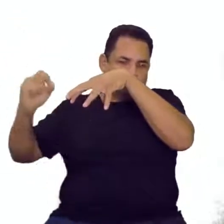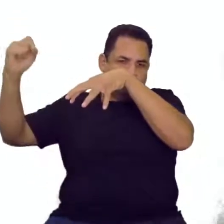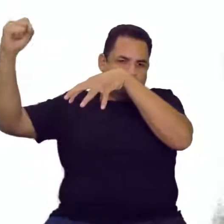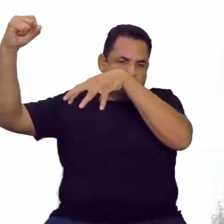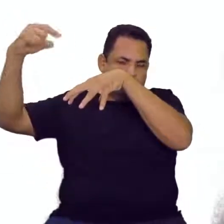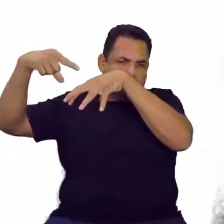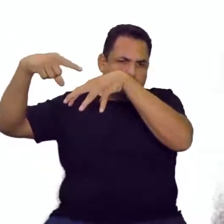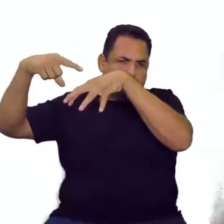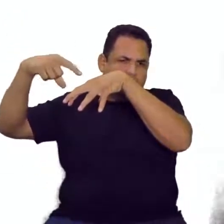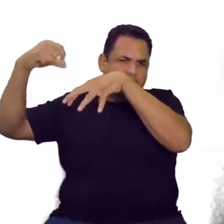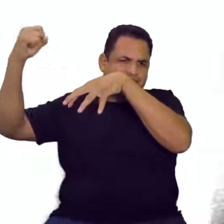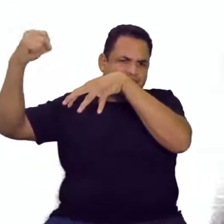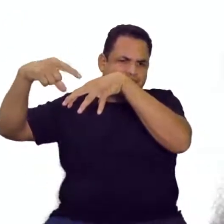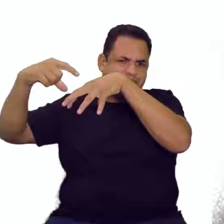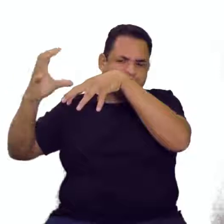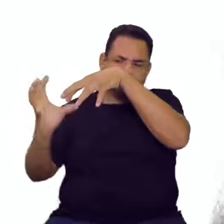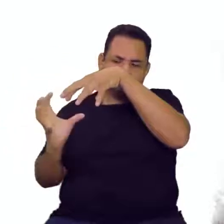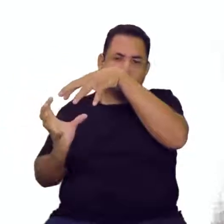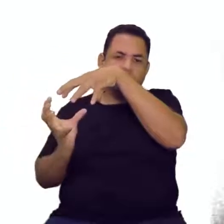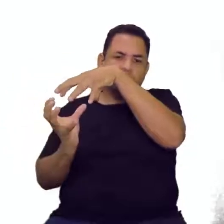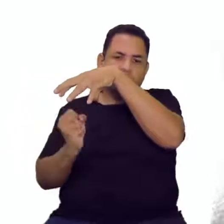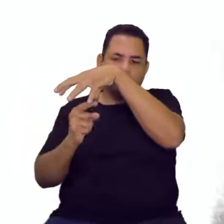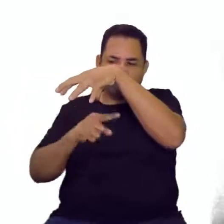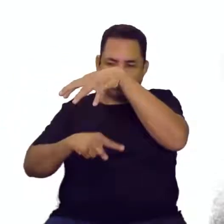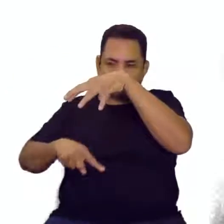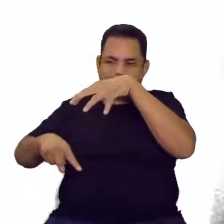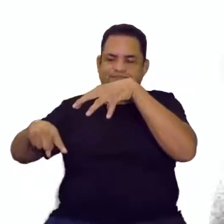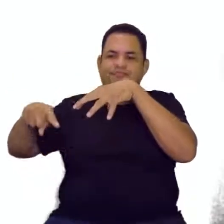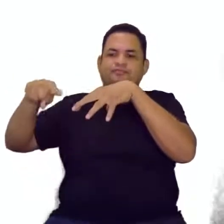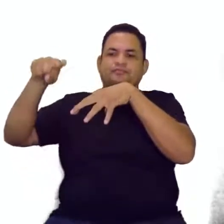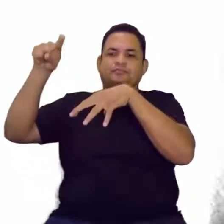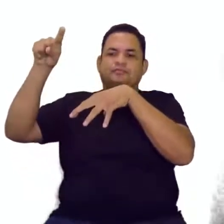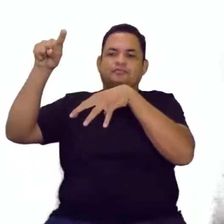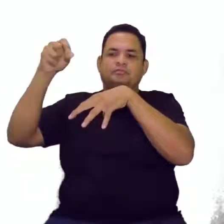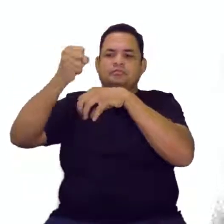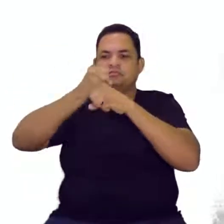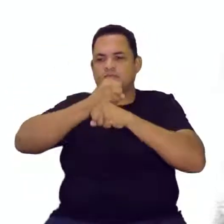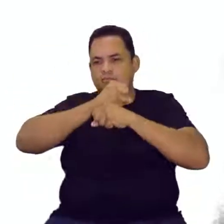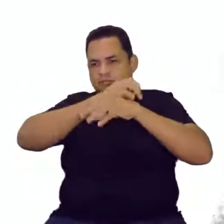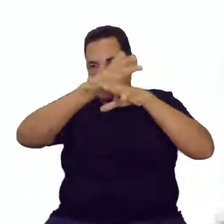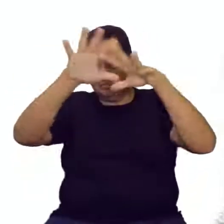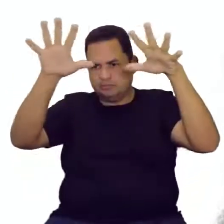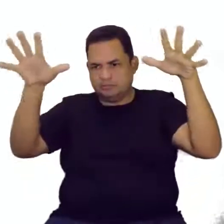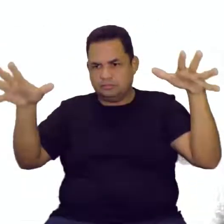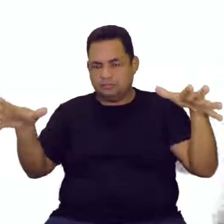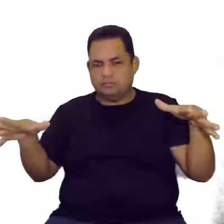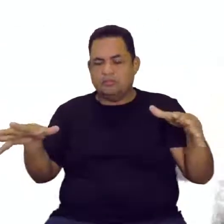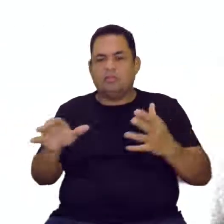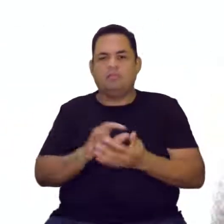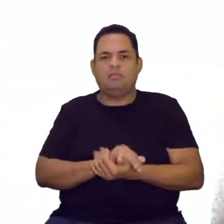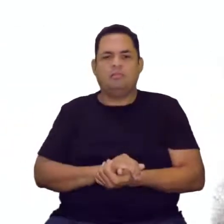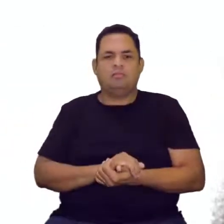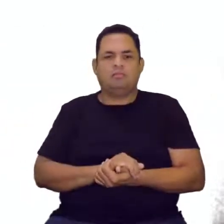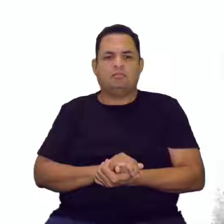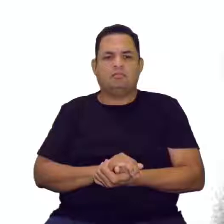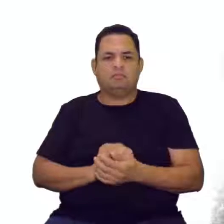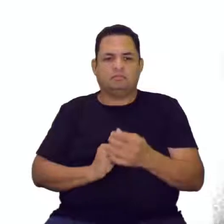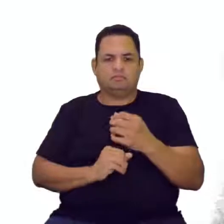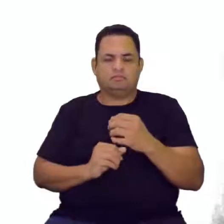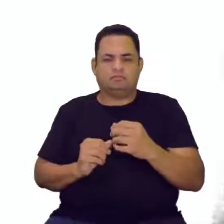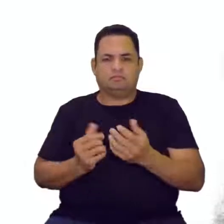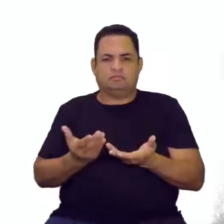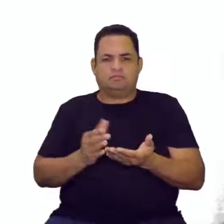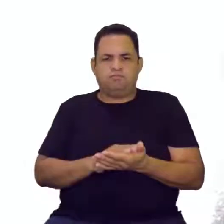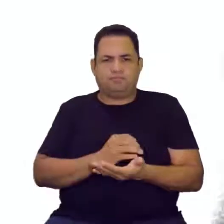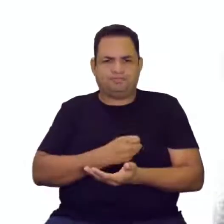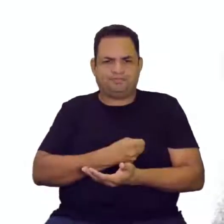nós absorvemos uma parte do calor e o restante é emitido para o espaço. Aí, a grande quantidade